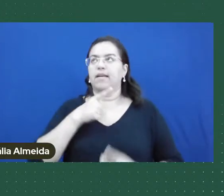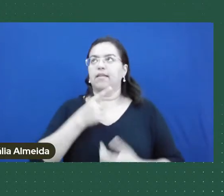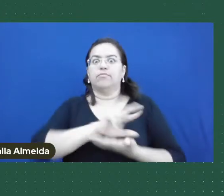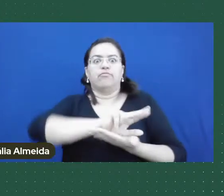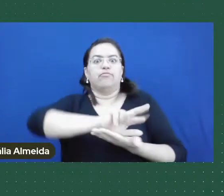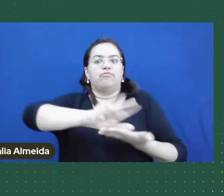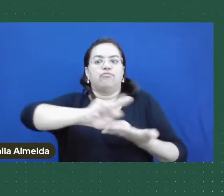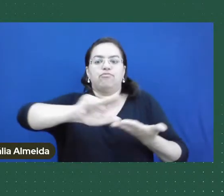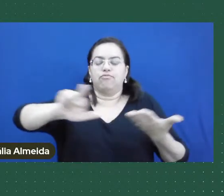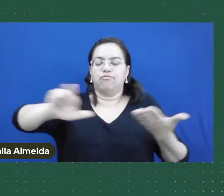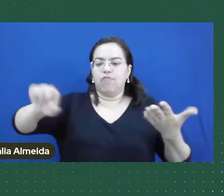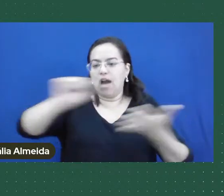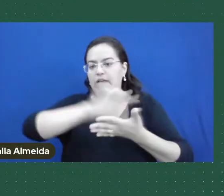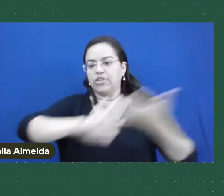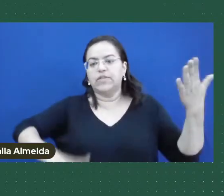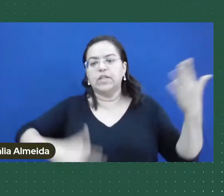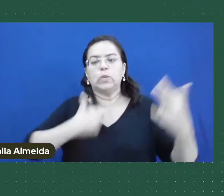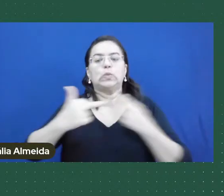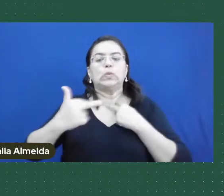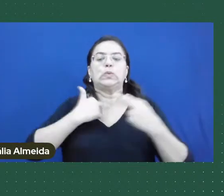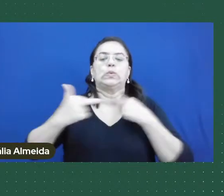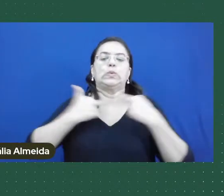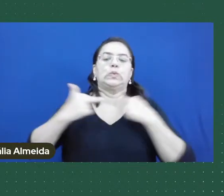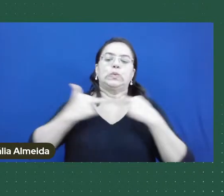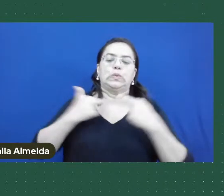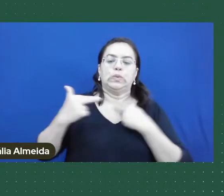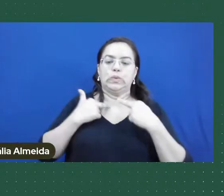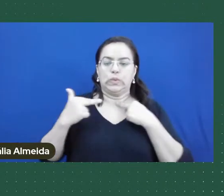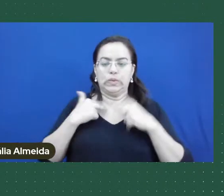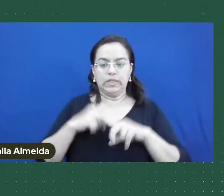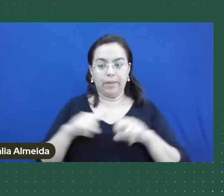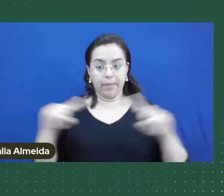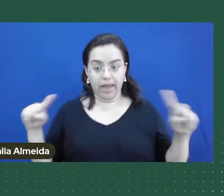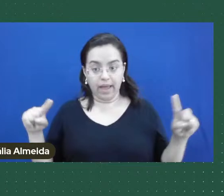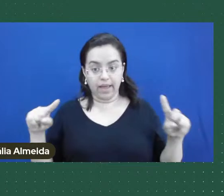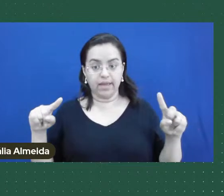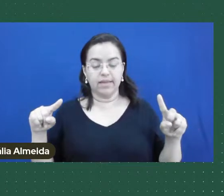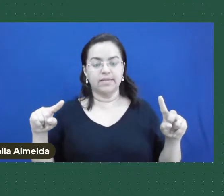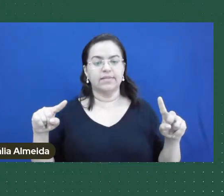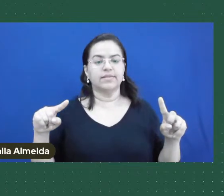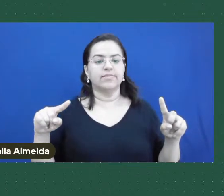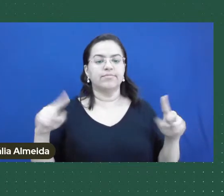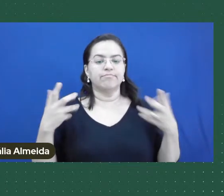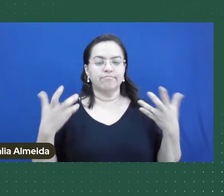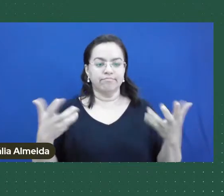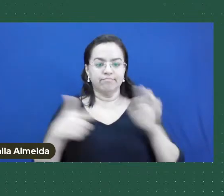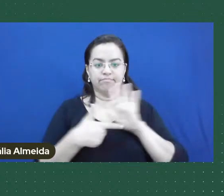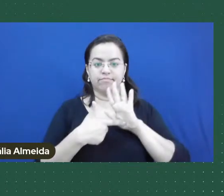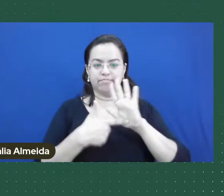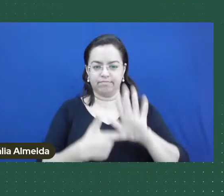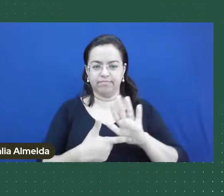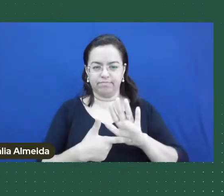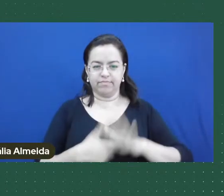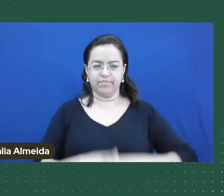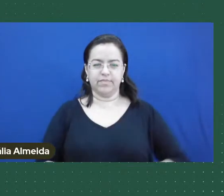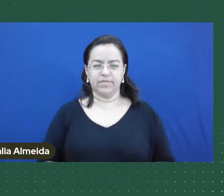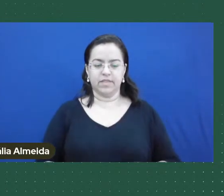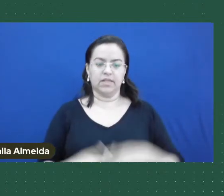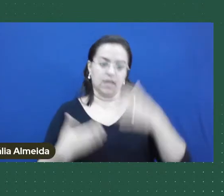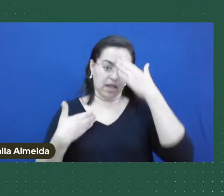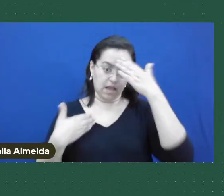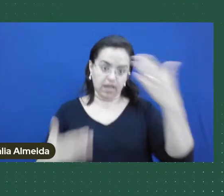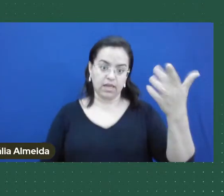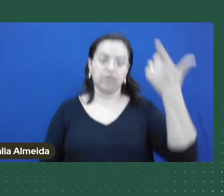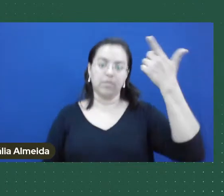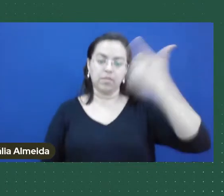muito, muitíssimo ocupadas, né? Mas eles não pediram esforço de estar conosco, né? Eu agradeço mais uma vez a todo